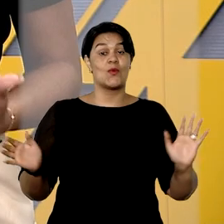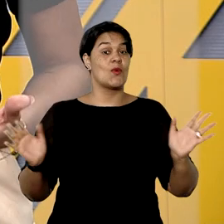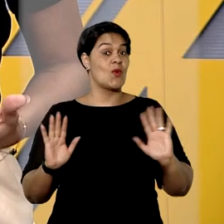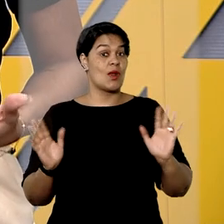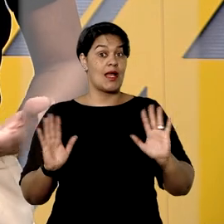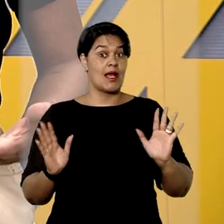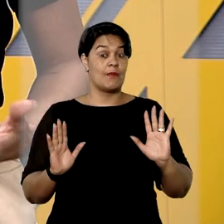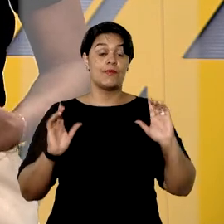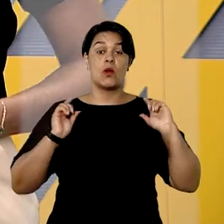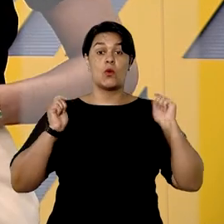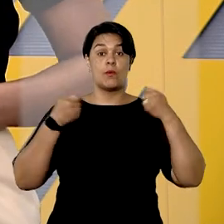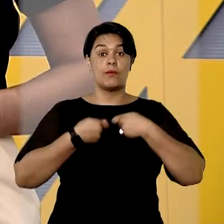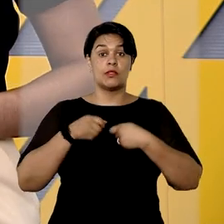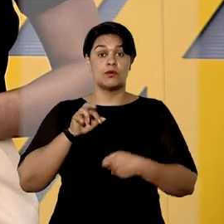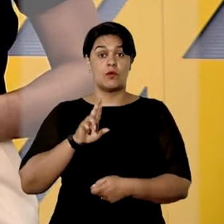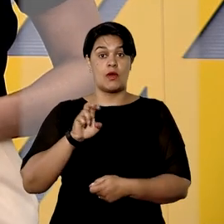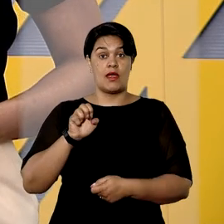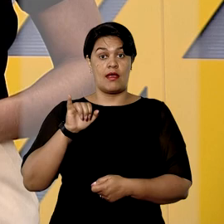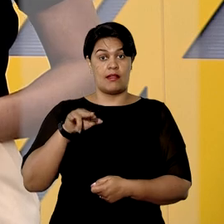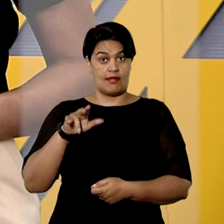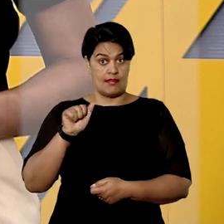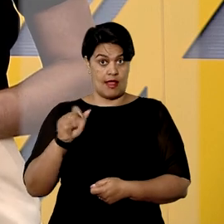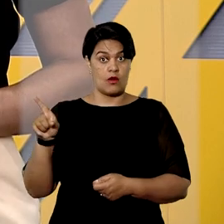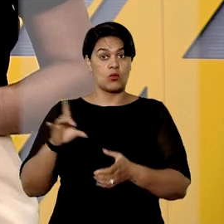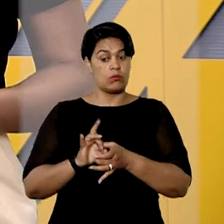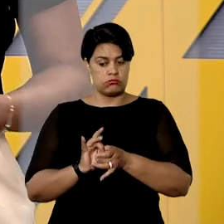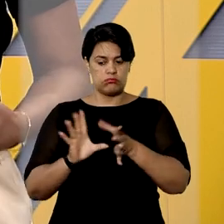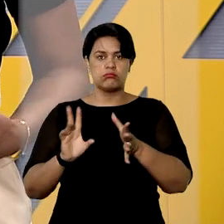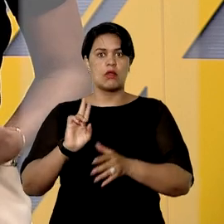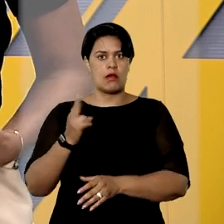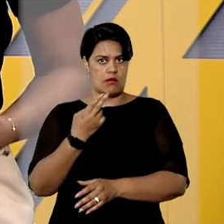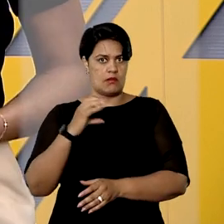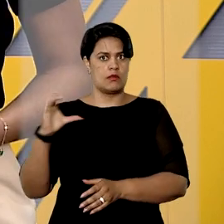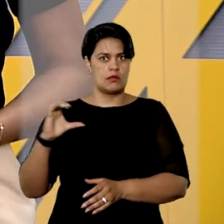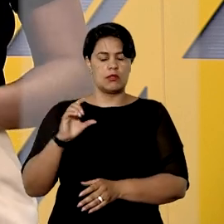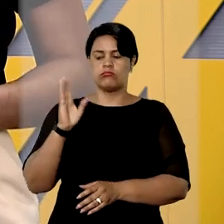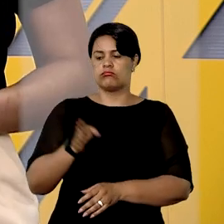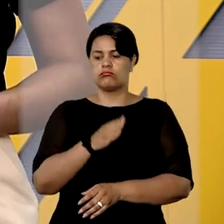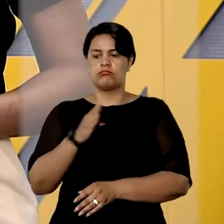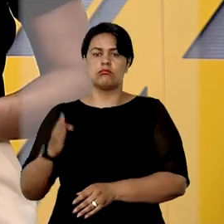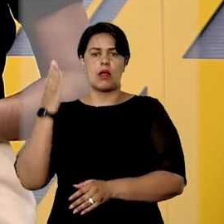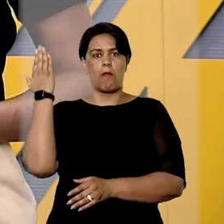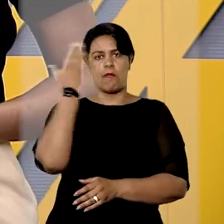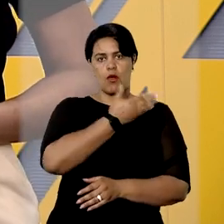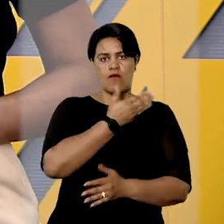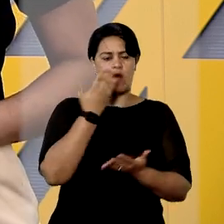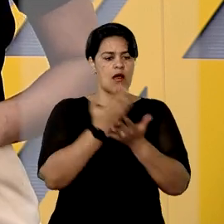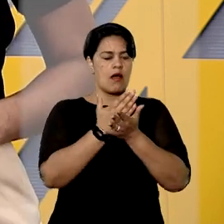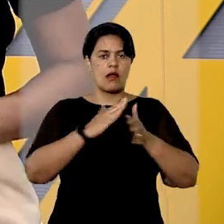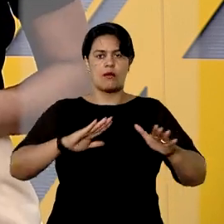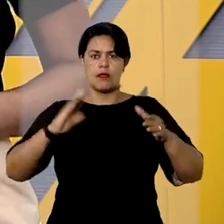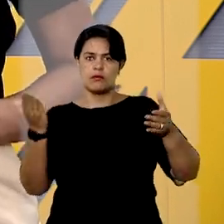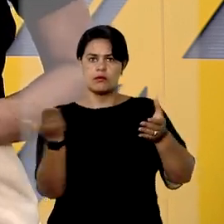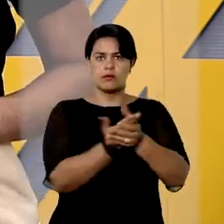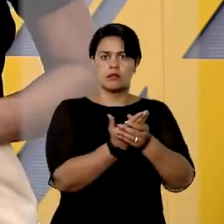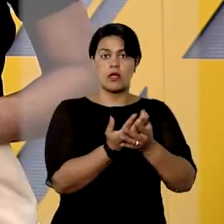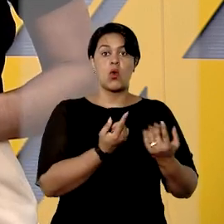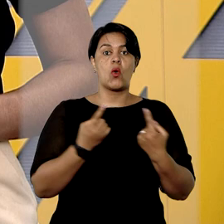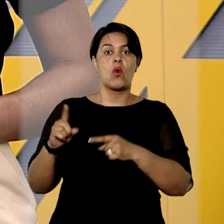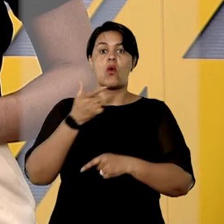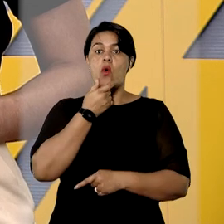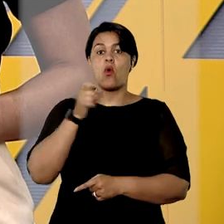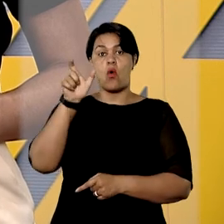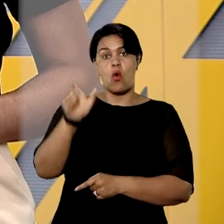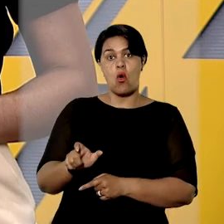Olá! O ministro Reinaldo Soares da Fonseca concedeu habeas corpus para anular provas e trancar ação penal contra um homem preso